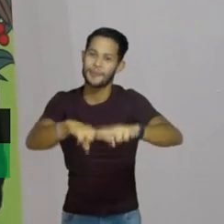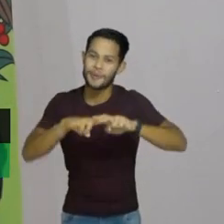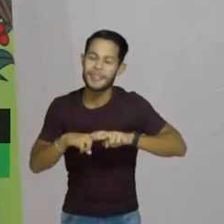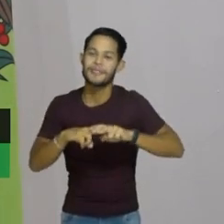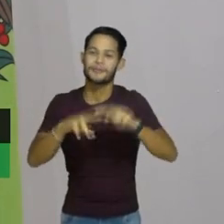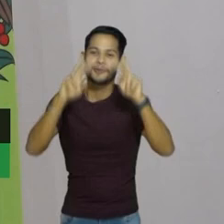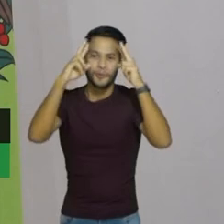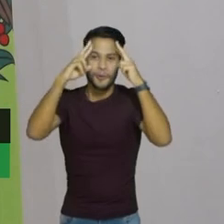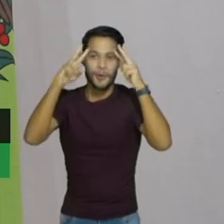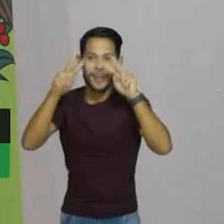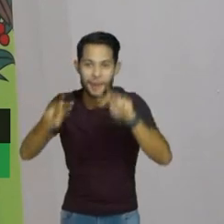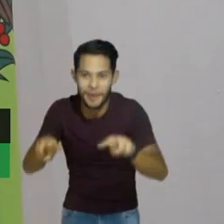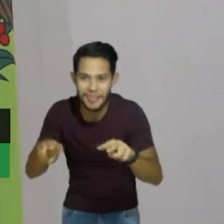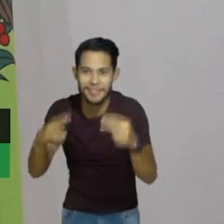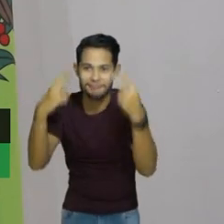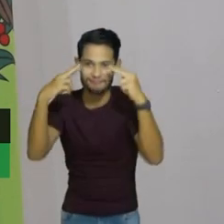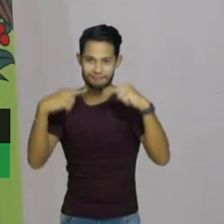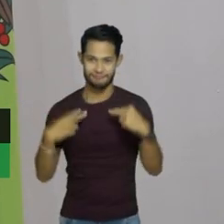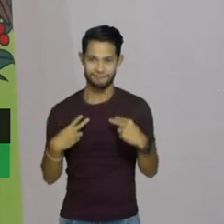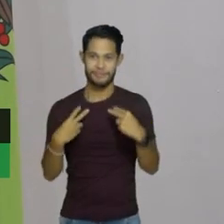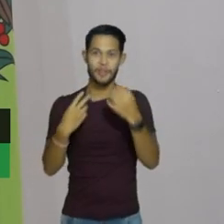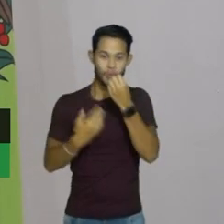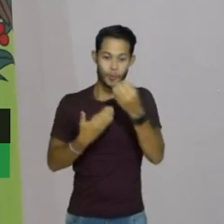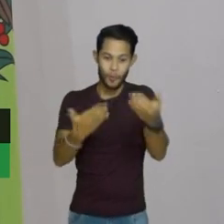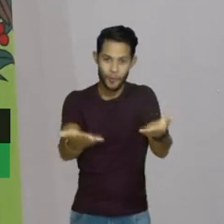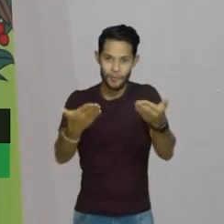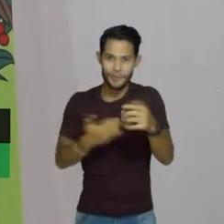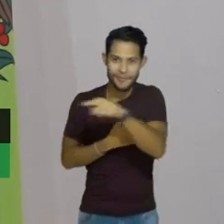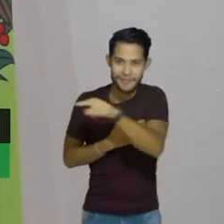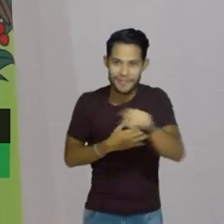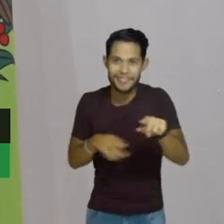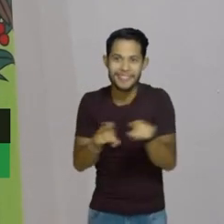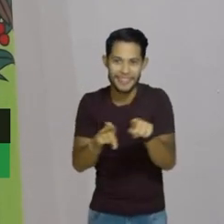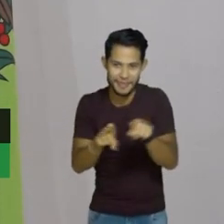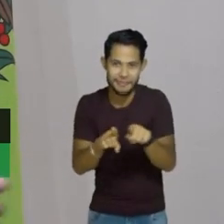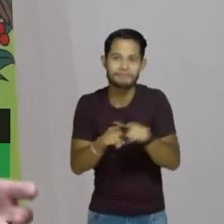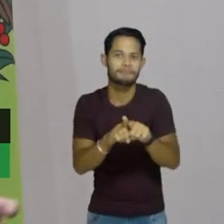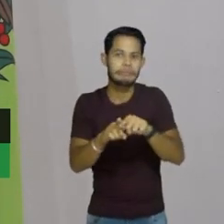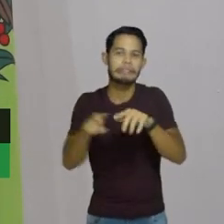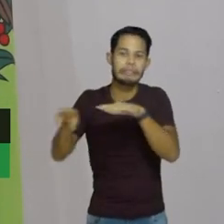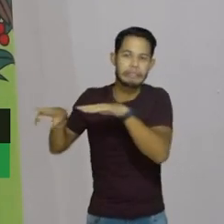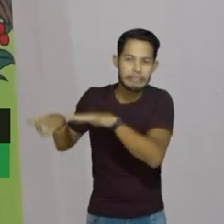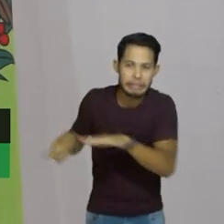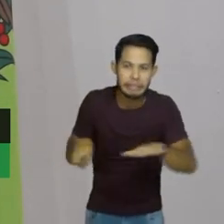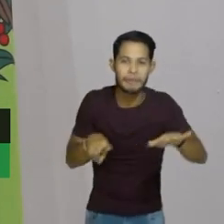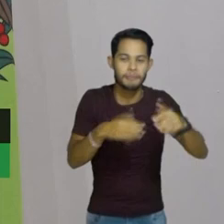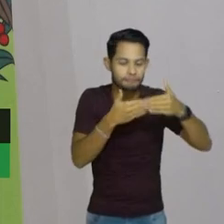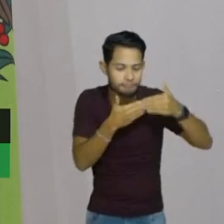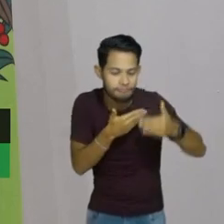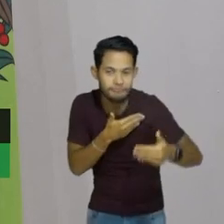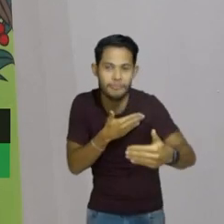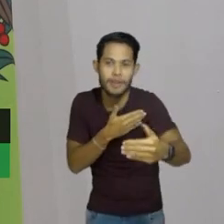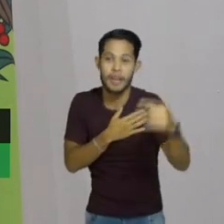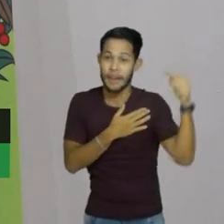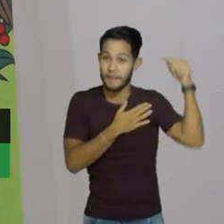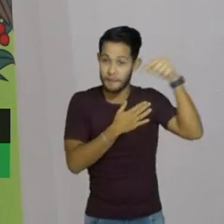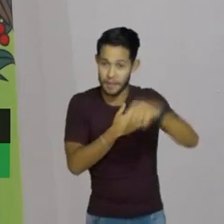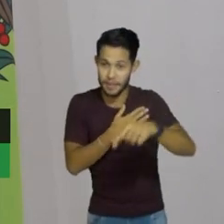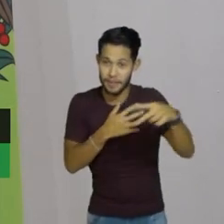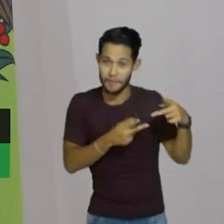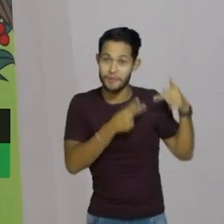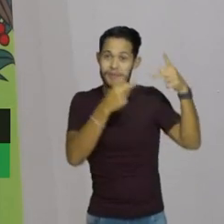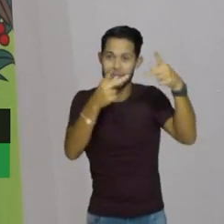acima de tudo, que é o principal, para que todos aqueles que, ao longo desta semana, passarem pela Assembleia Legislativa, aqui no nosso